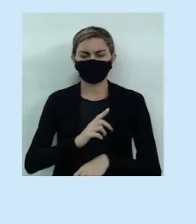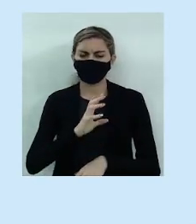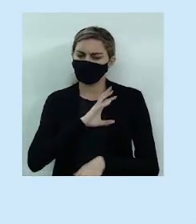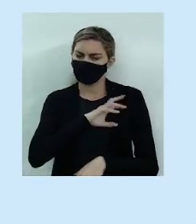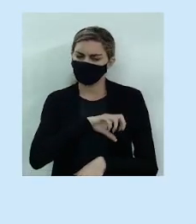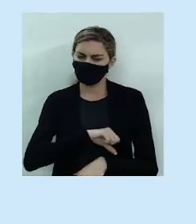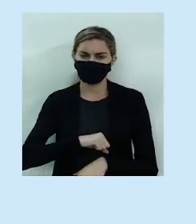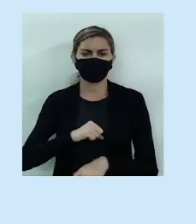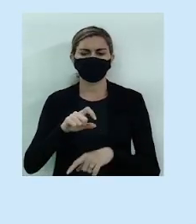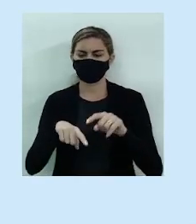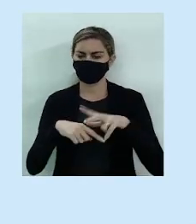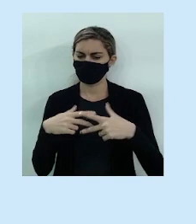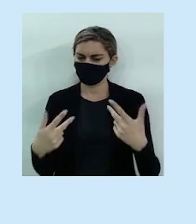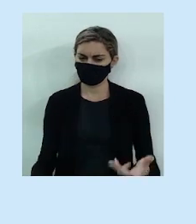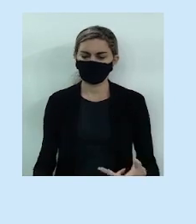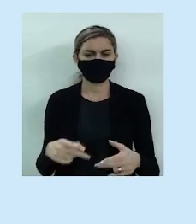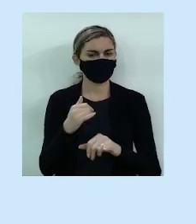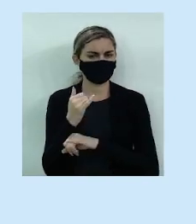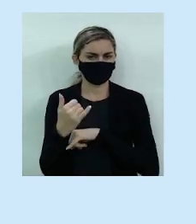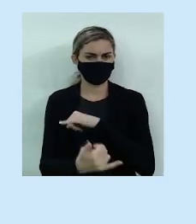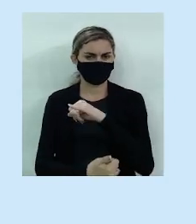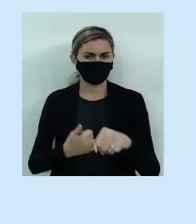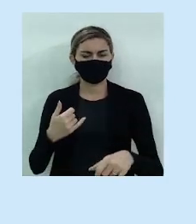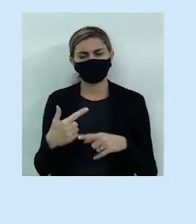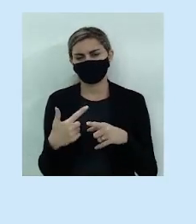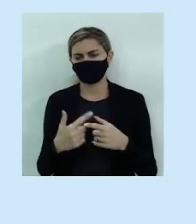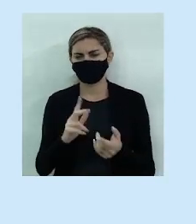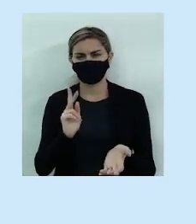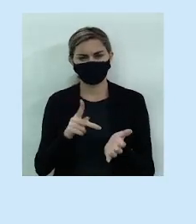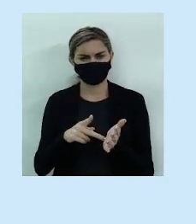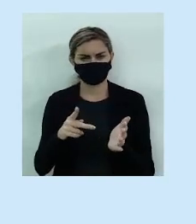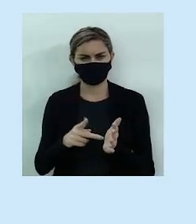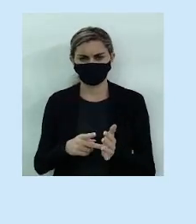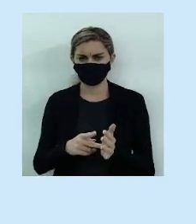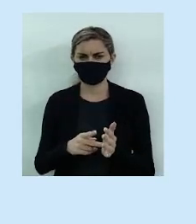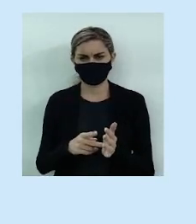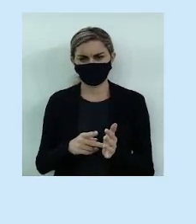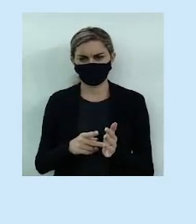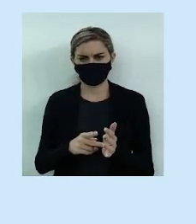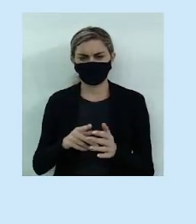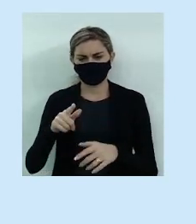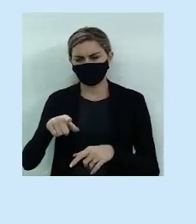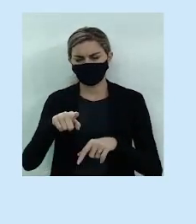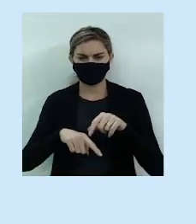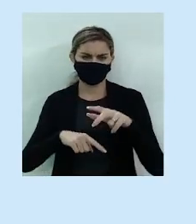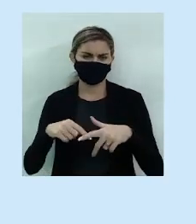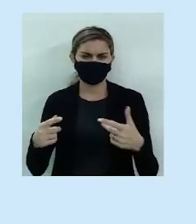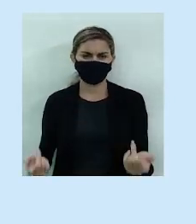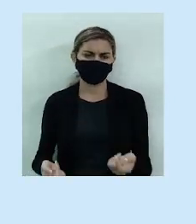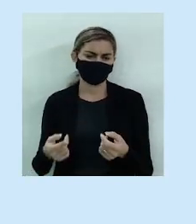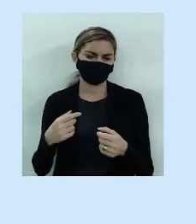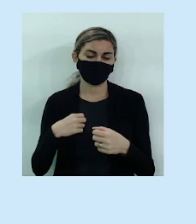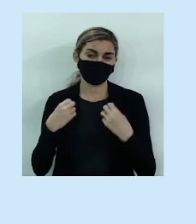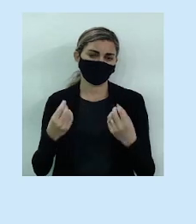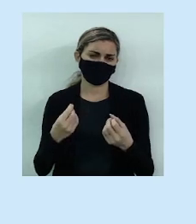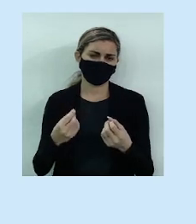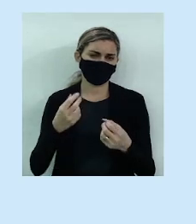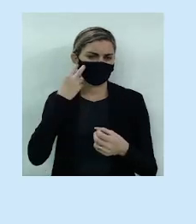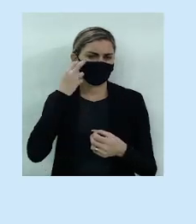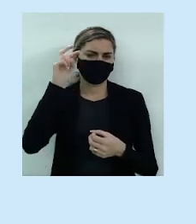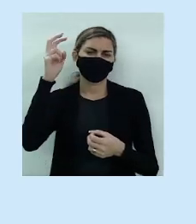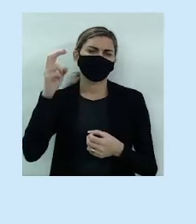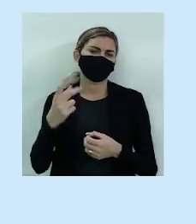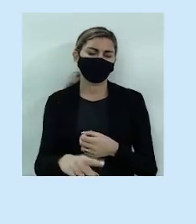amor àqueles materiais informacionais. Porque, na verdade, aqueles materiais eles atuam como patrimônio